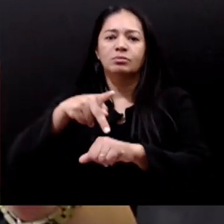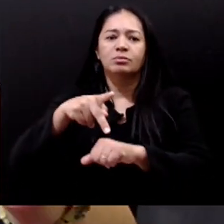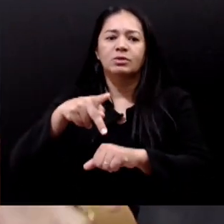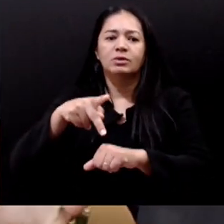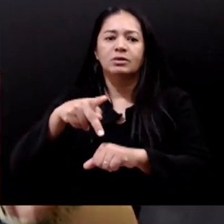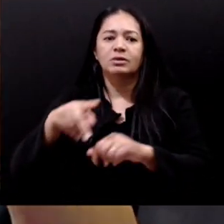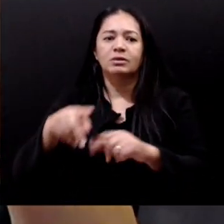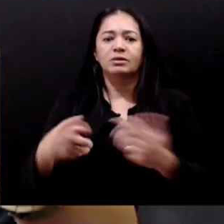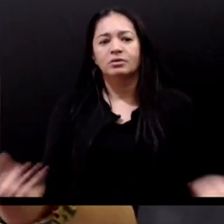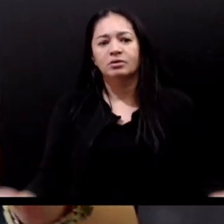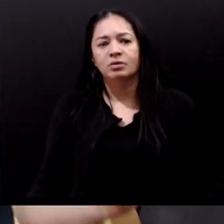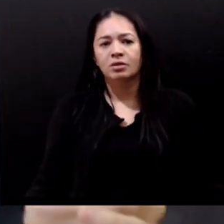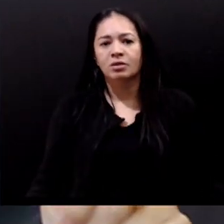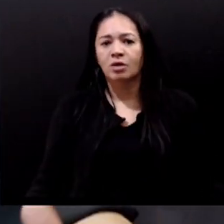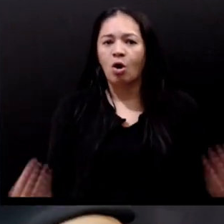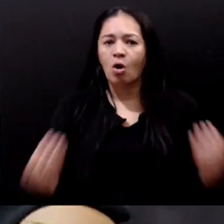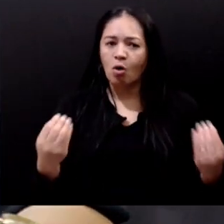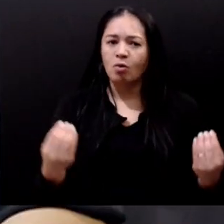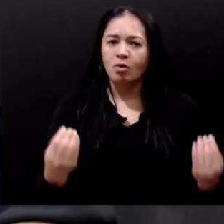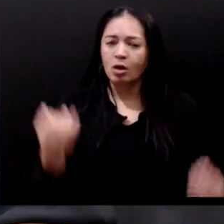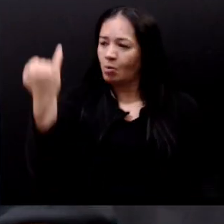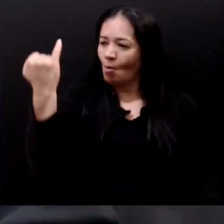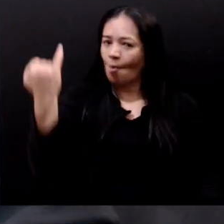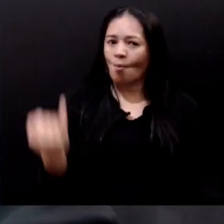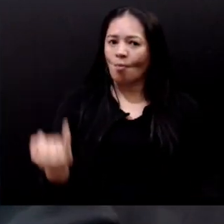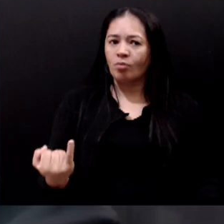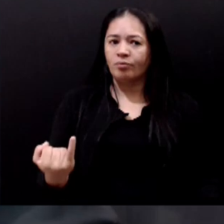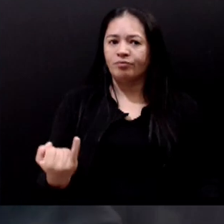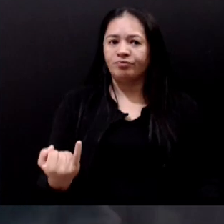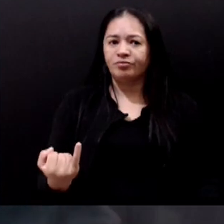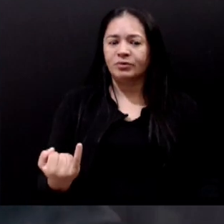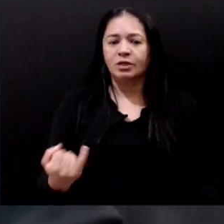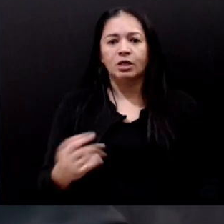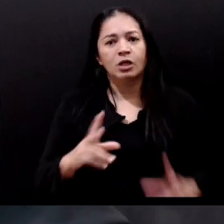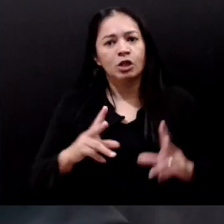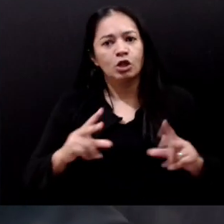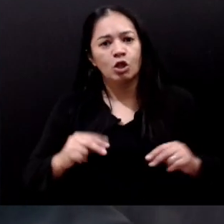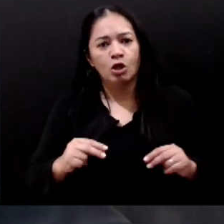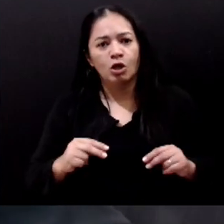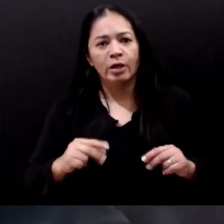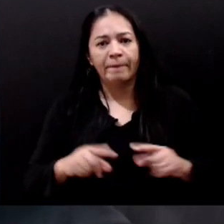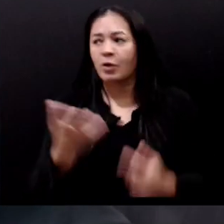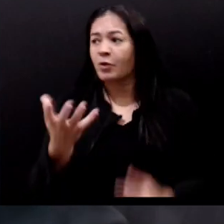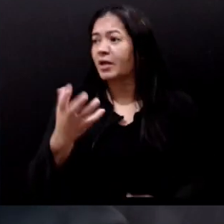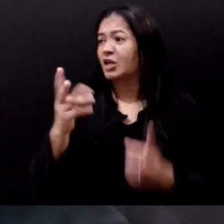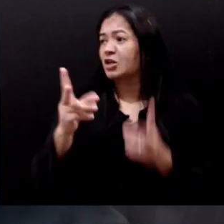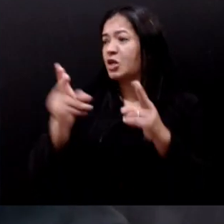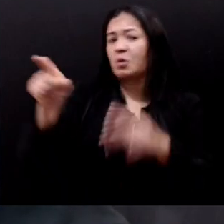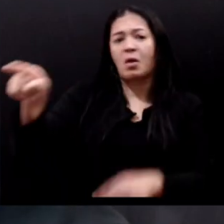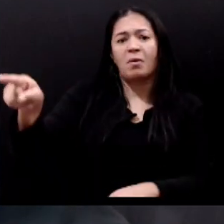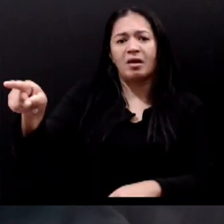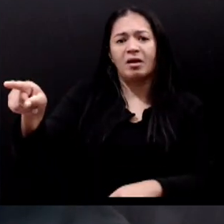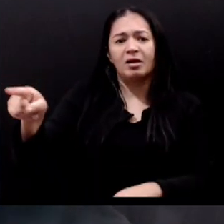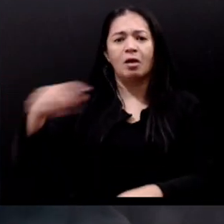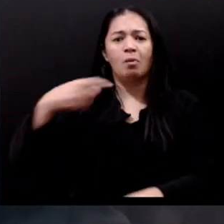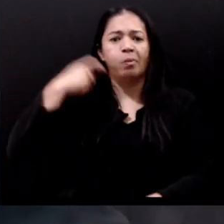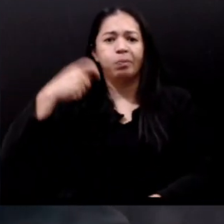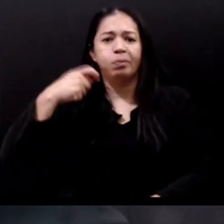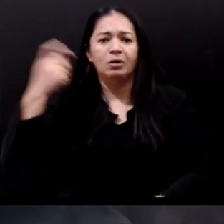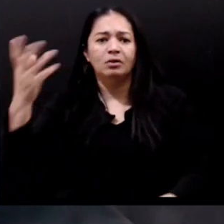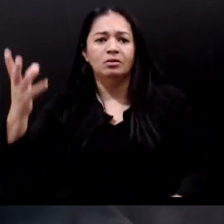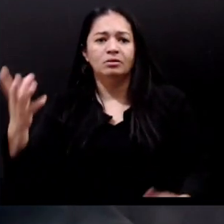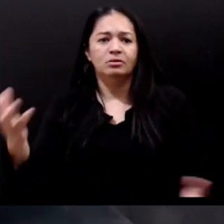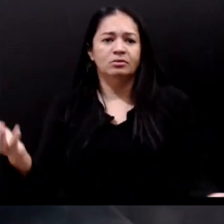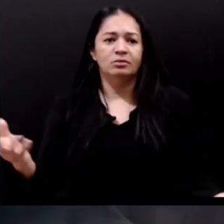retilíneo, mais magrinho, tem aquela composição e ficam: "Gente, mas eu quero ser igual essa atriz de, né, tal Aham. dorama e